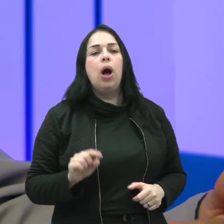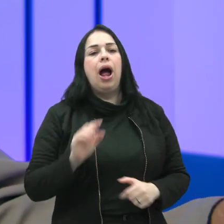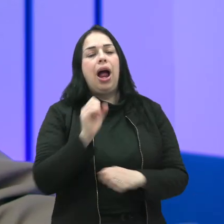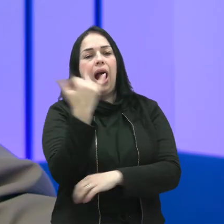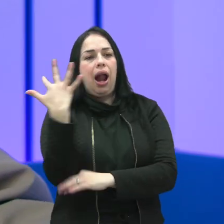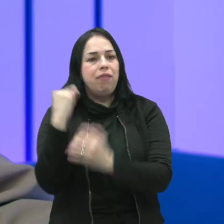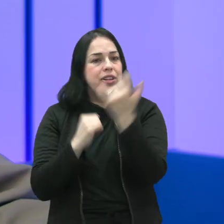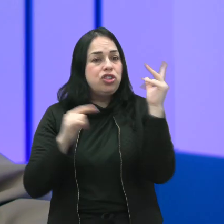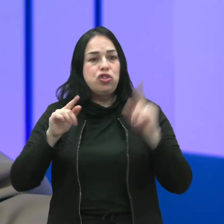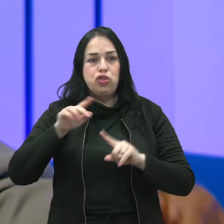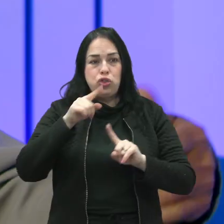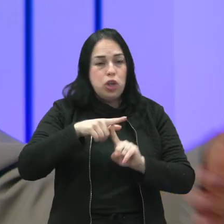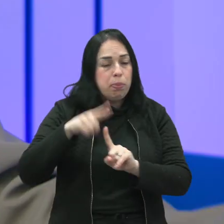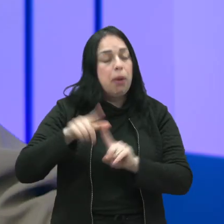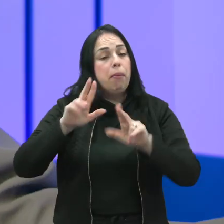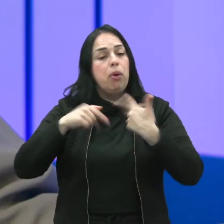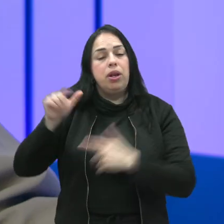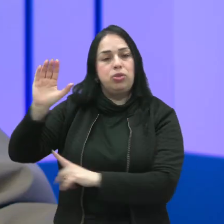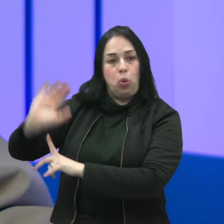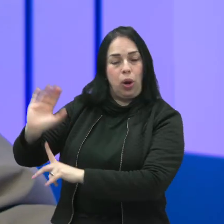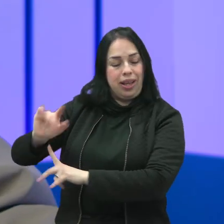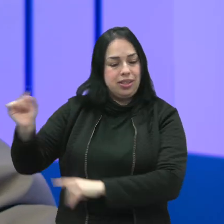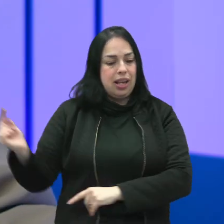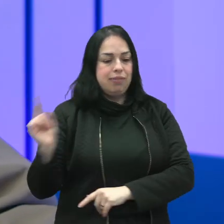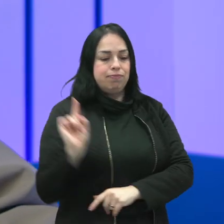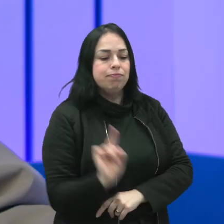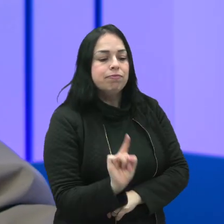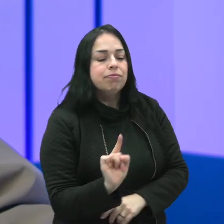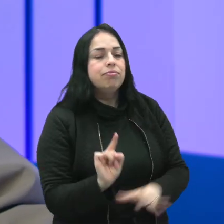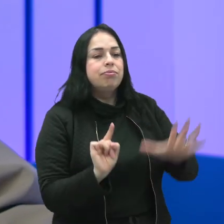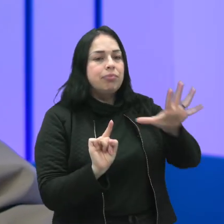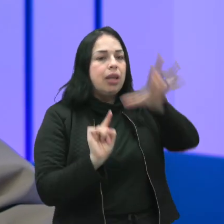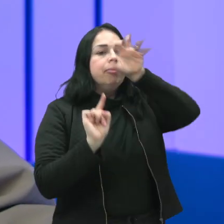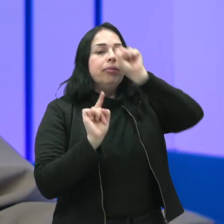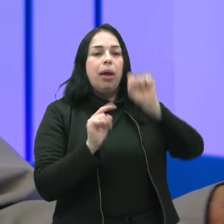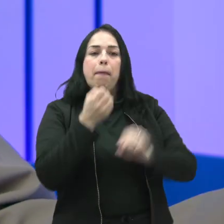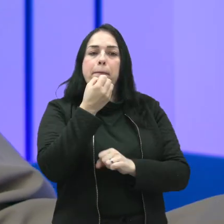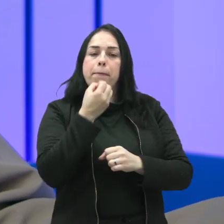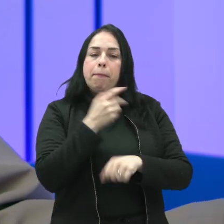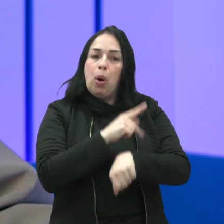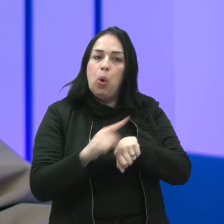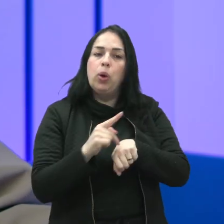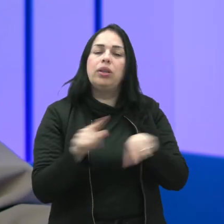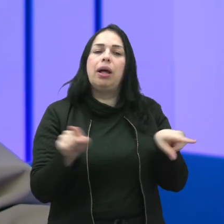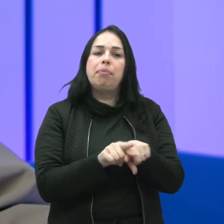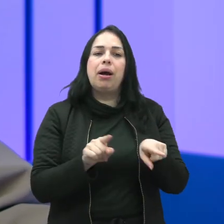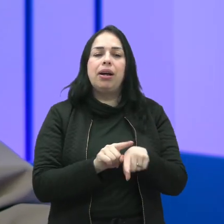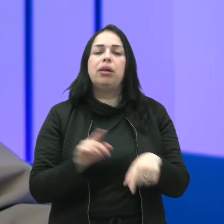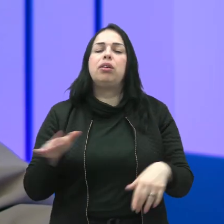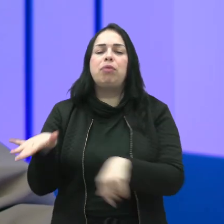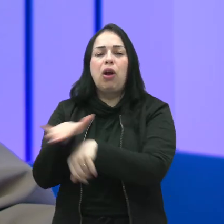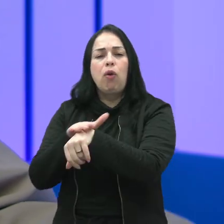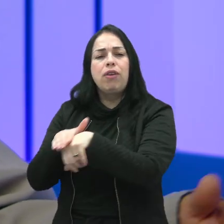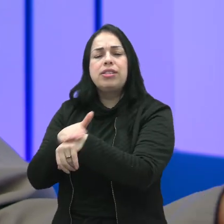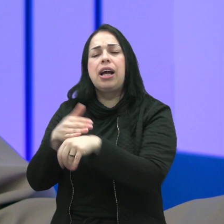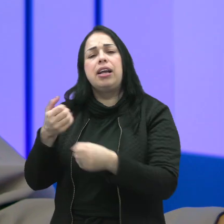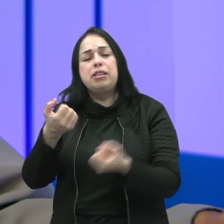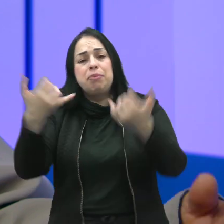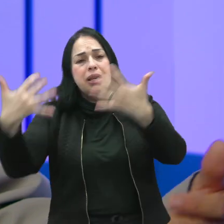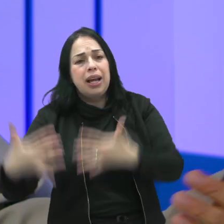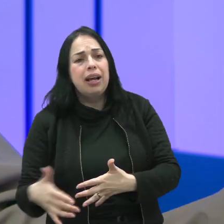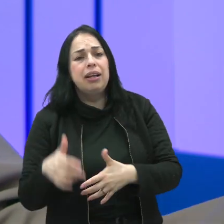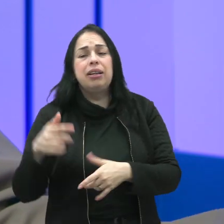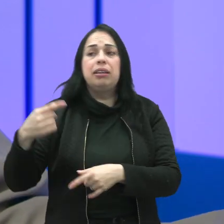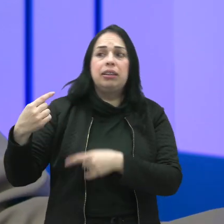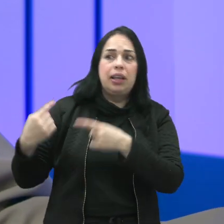ele também pode beneficiar disso, né, de sair daqui dos grandes centros e ir lá respirar um ar mais puro e até mesmo trazer para São José e debater com o município, né, debater com as políticas